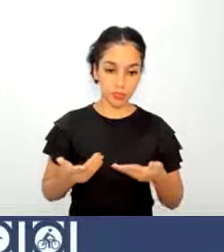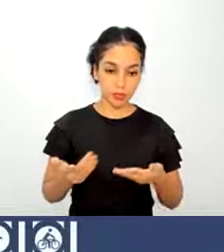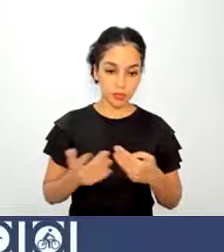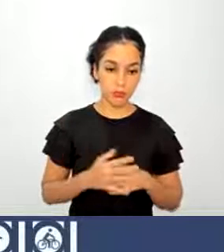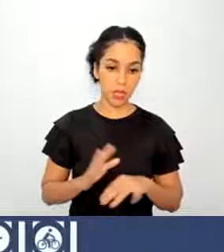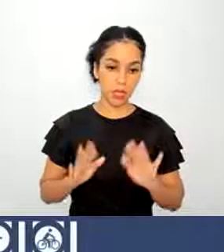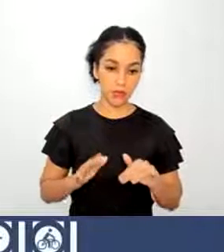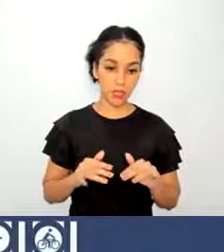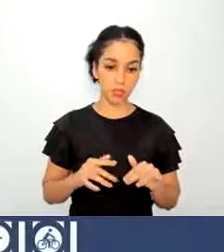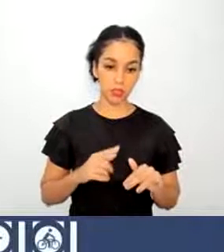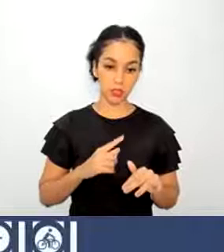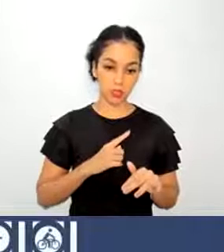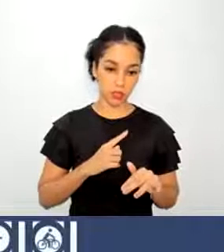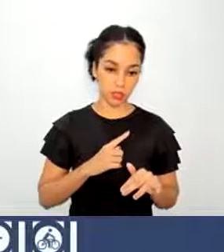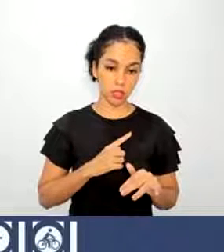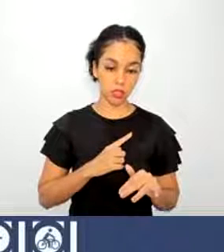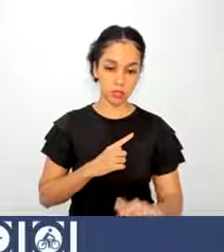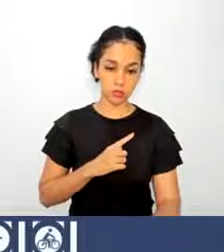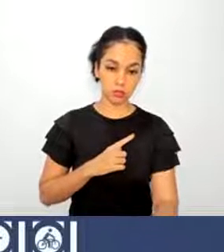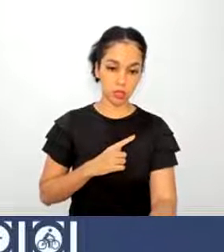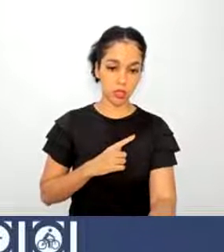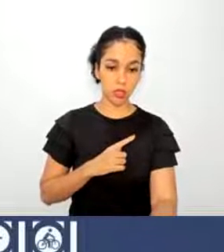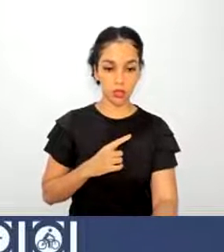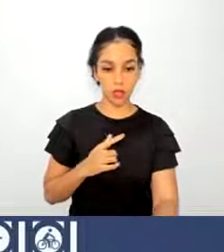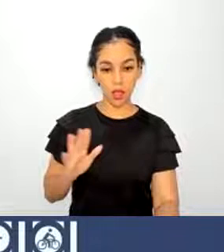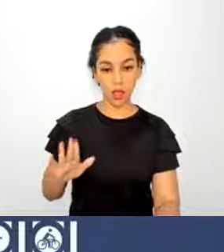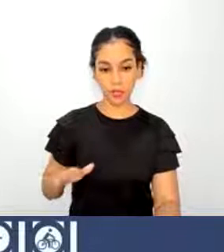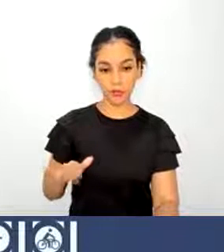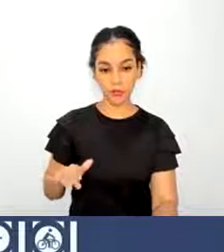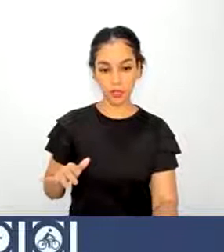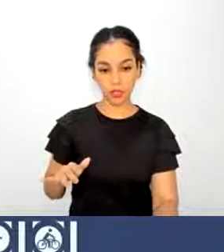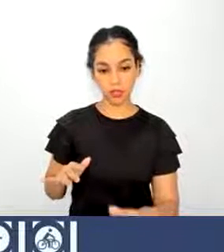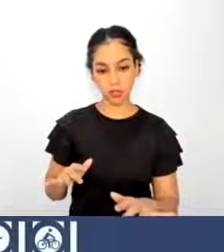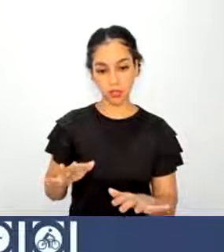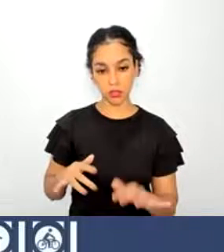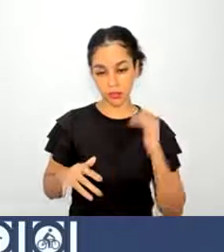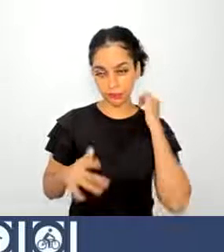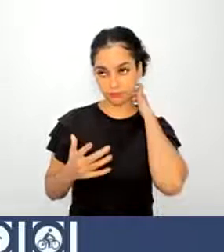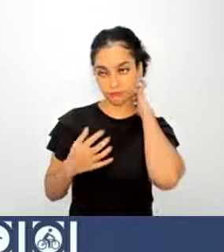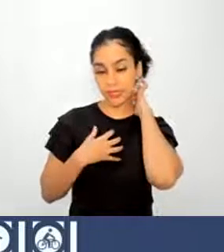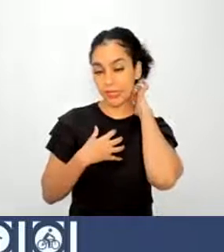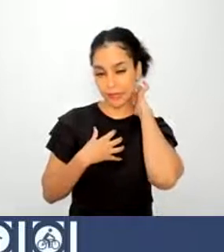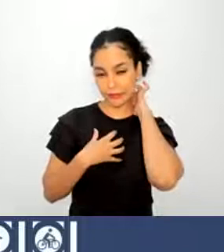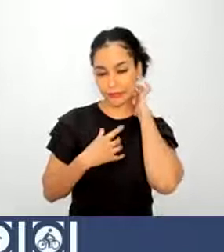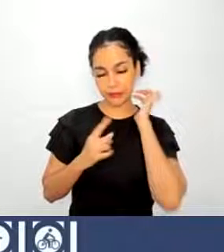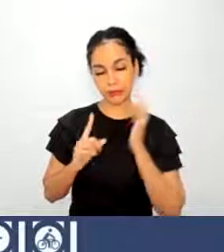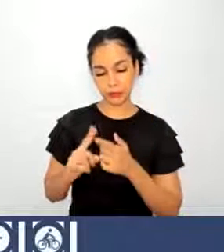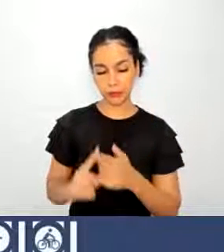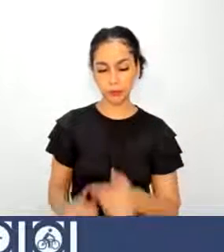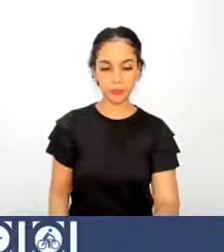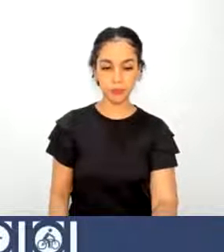ser indesejável. Então, levanta essas questões, às vezes são mais delicadas também, né? Então, quanto